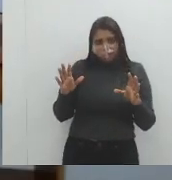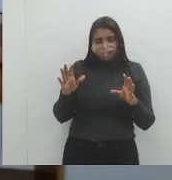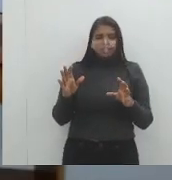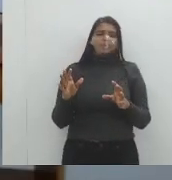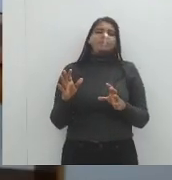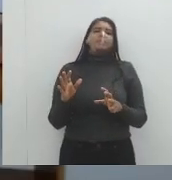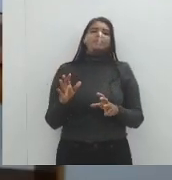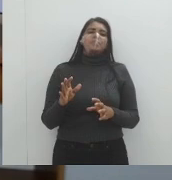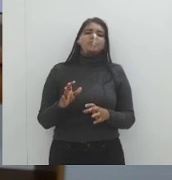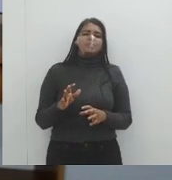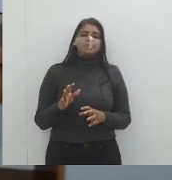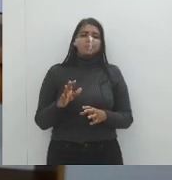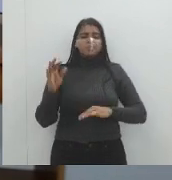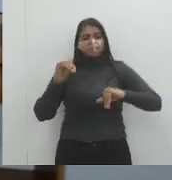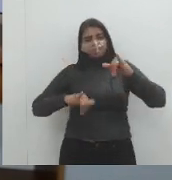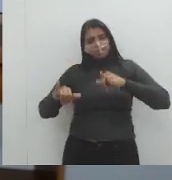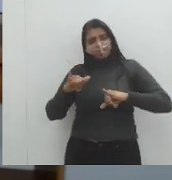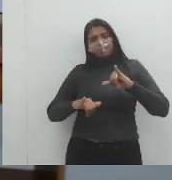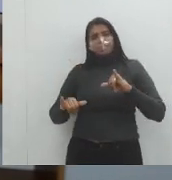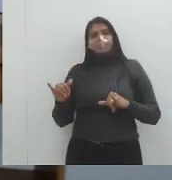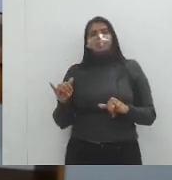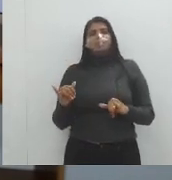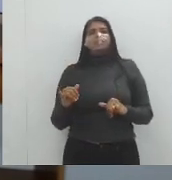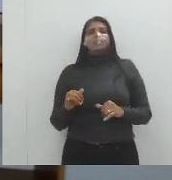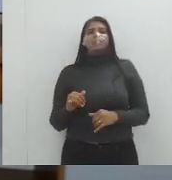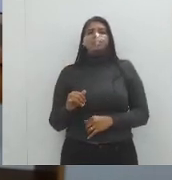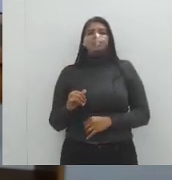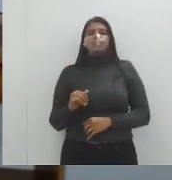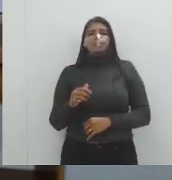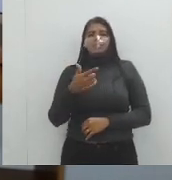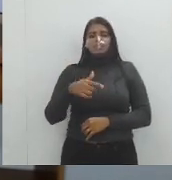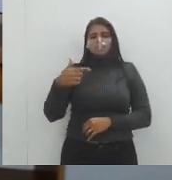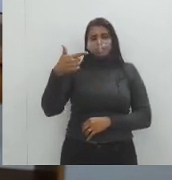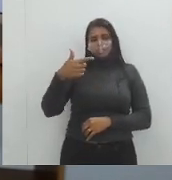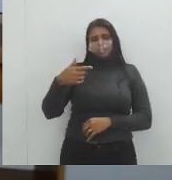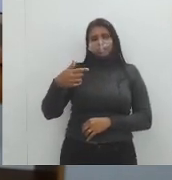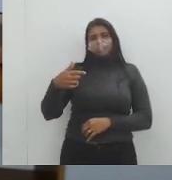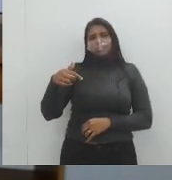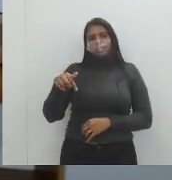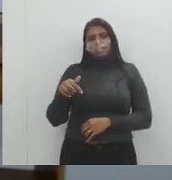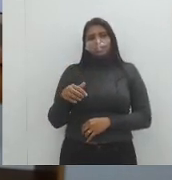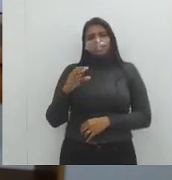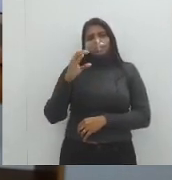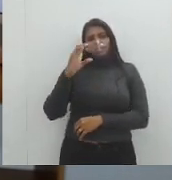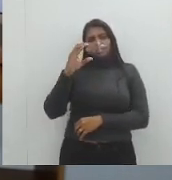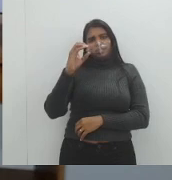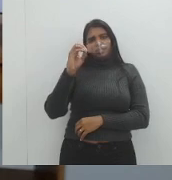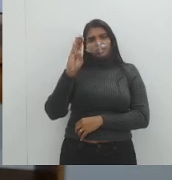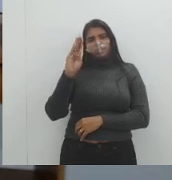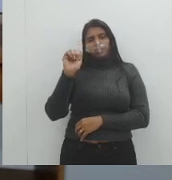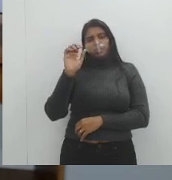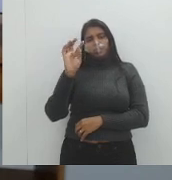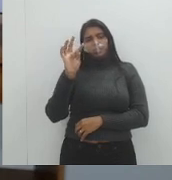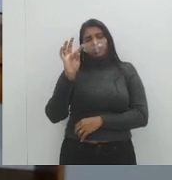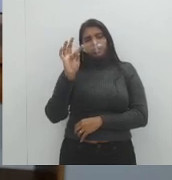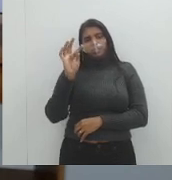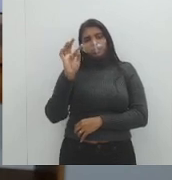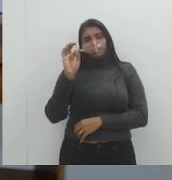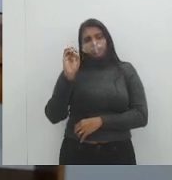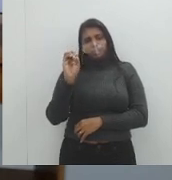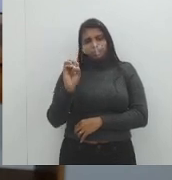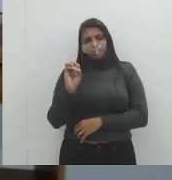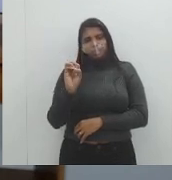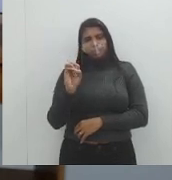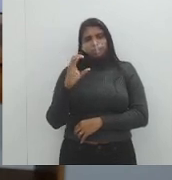desse elemento químico, que é a propriedade dele, né? E aqui o cobalto, que tem um número atômico igual a 27 e o